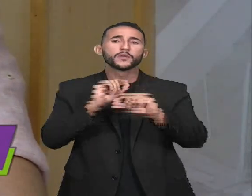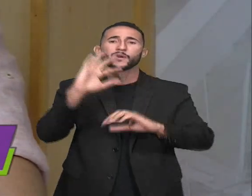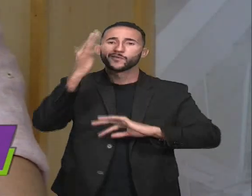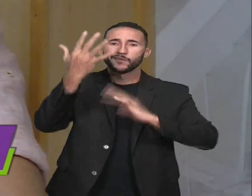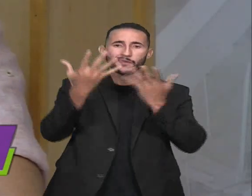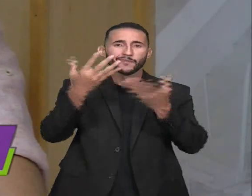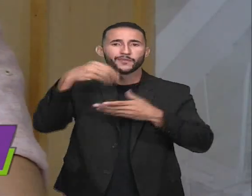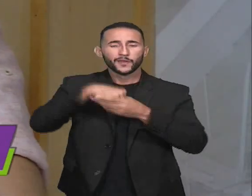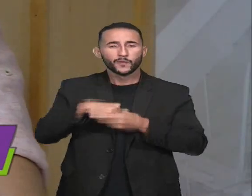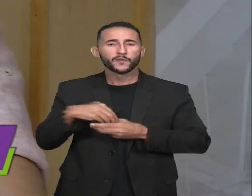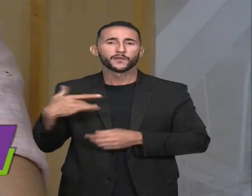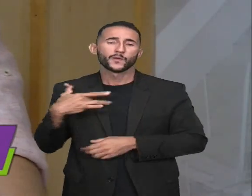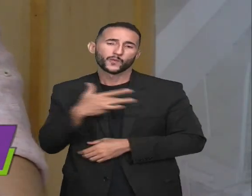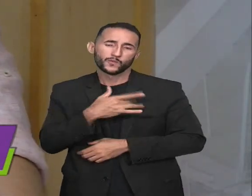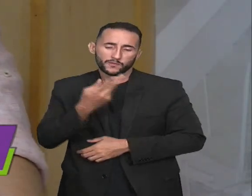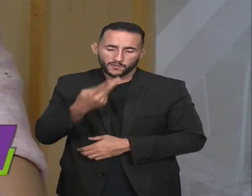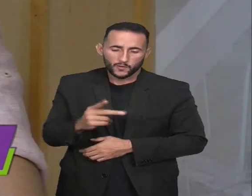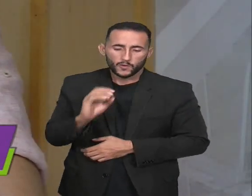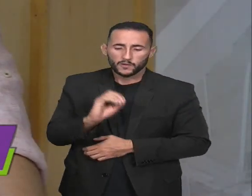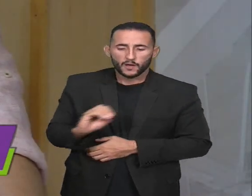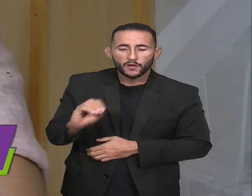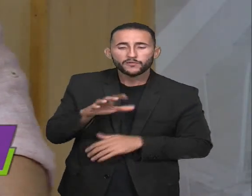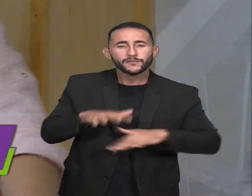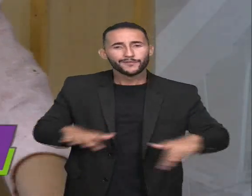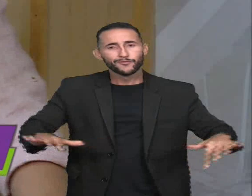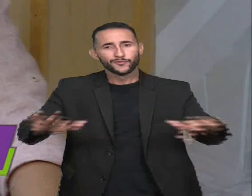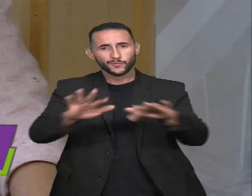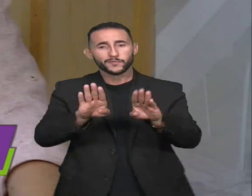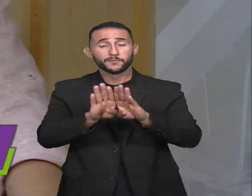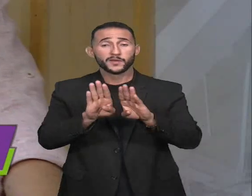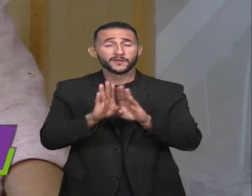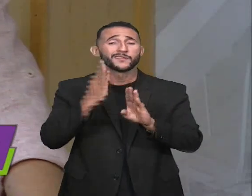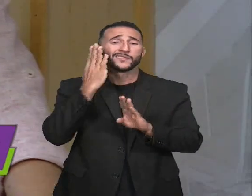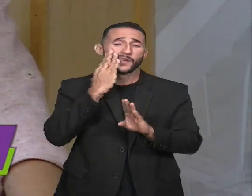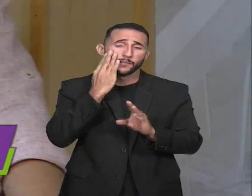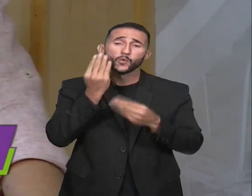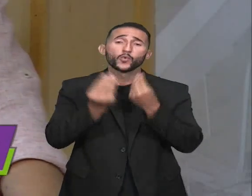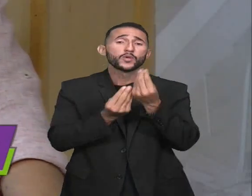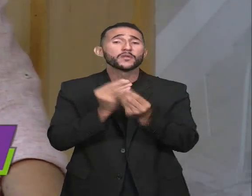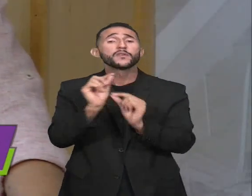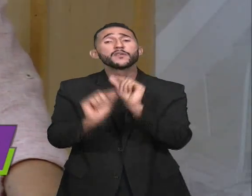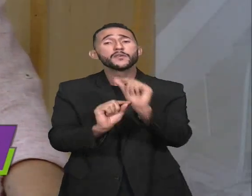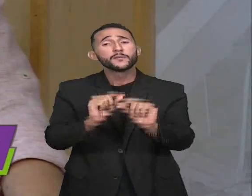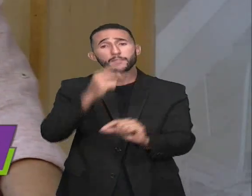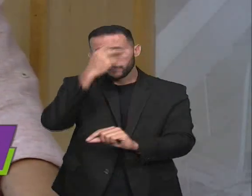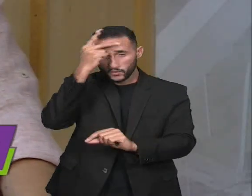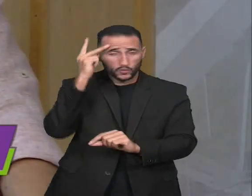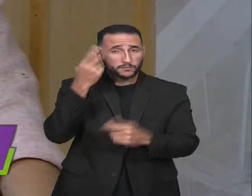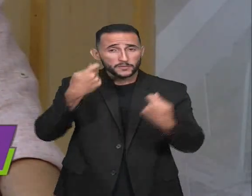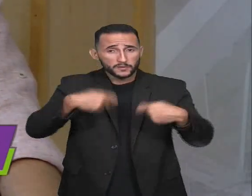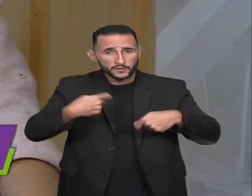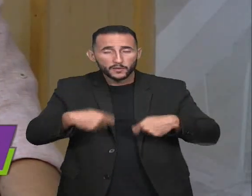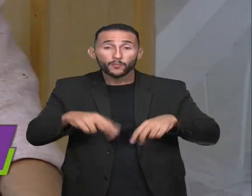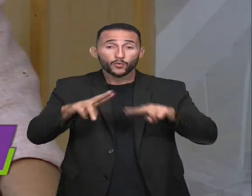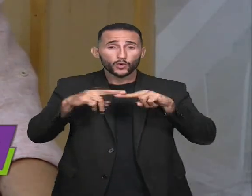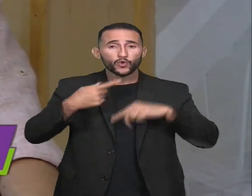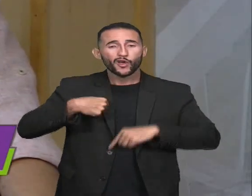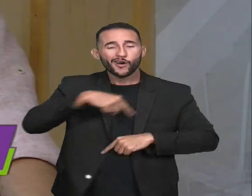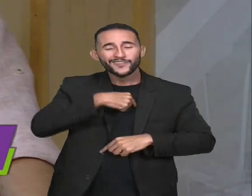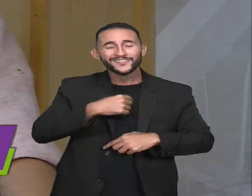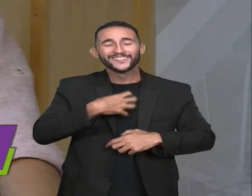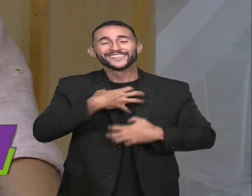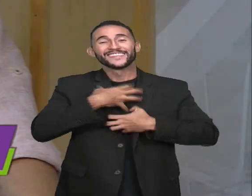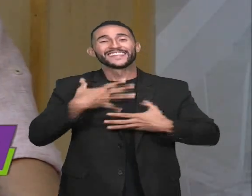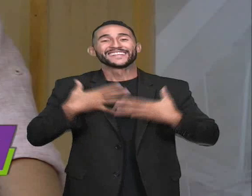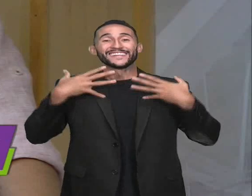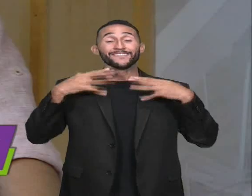saúde aqui da nossa região e o quanto as pessoas precisam então é um motivo de grande alegria a gente saber que em breve no vereador